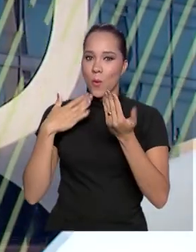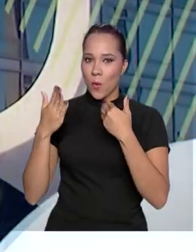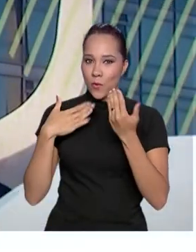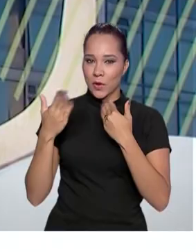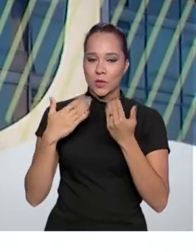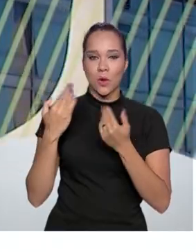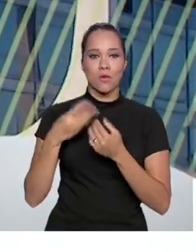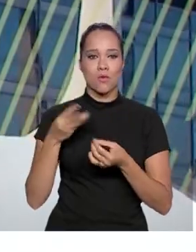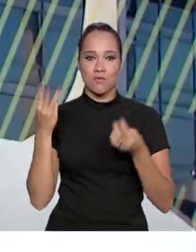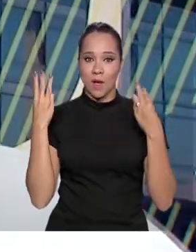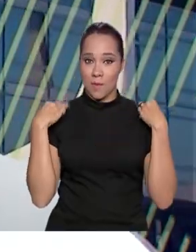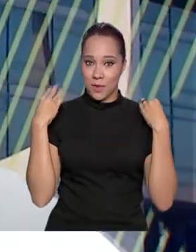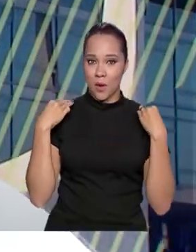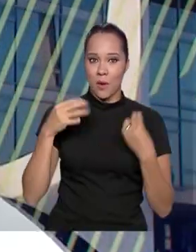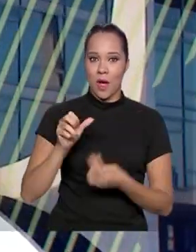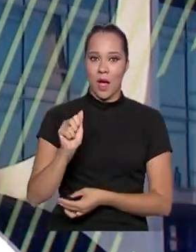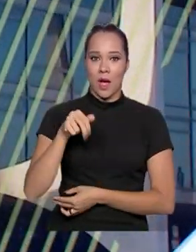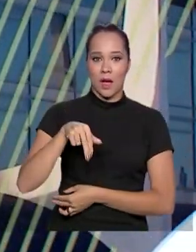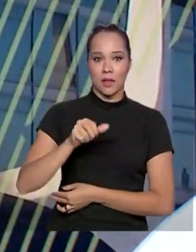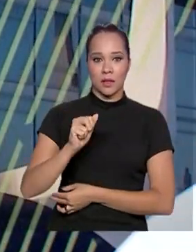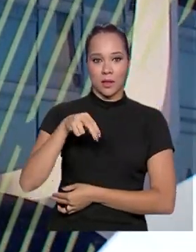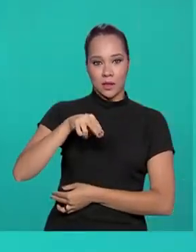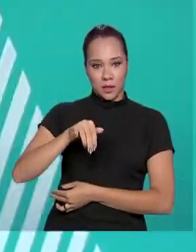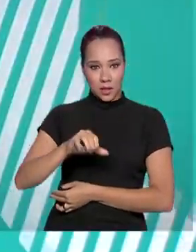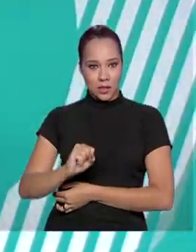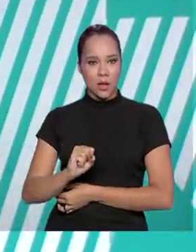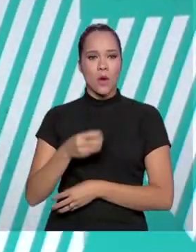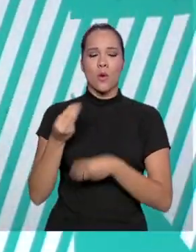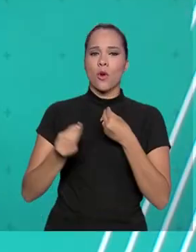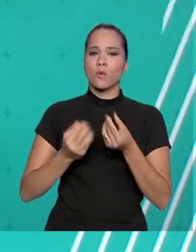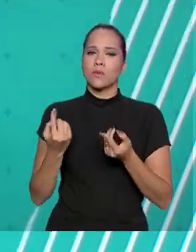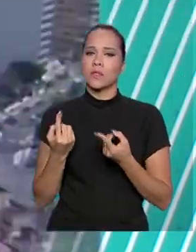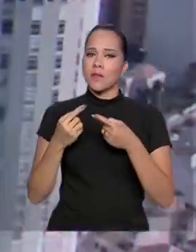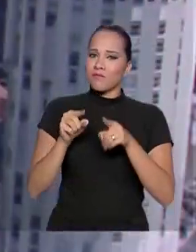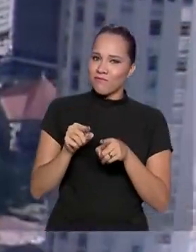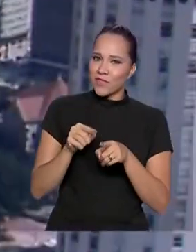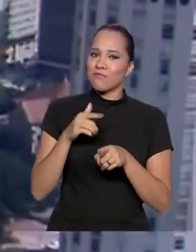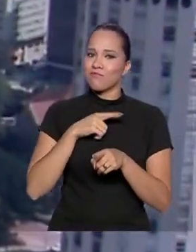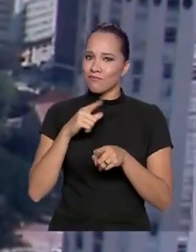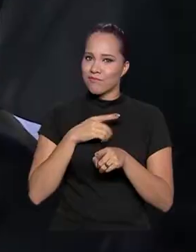com o capitão aviador Ananias Pereira sobre o desafio desta missão.